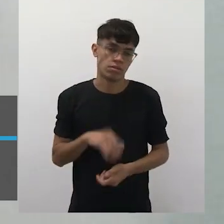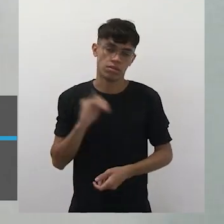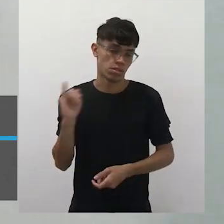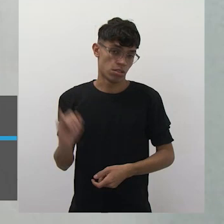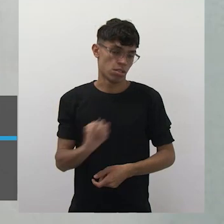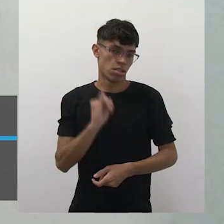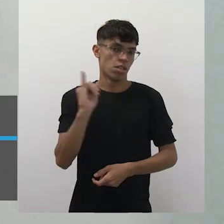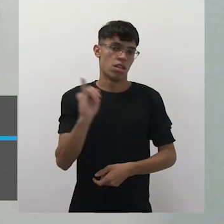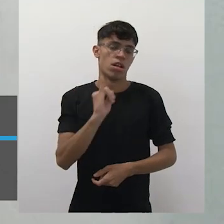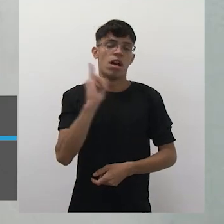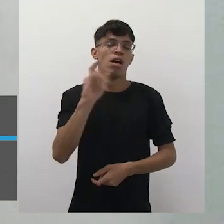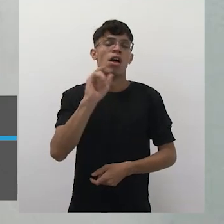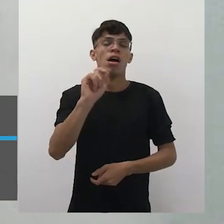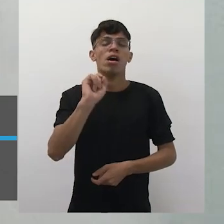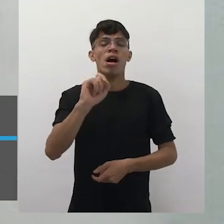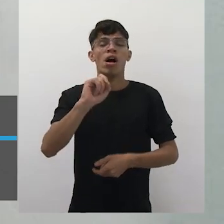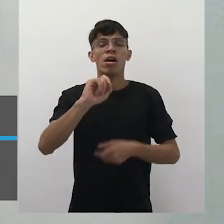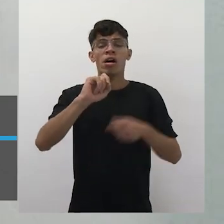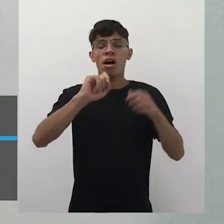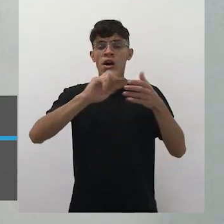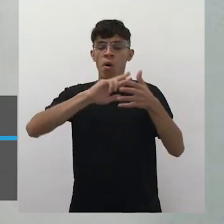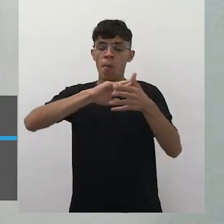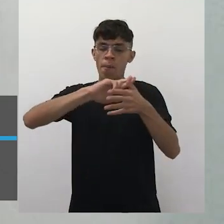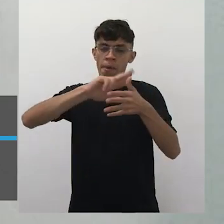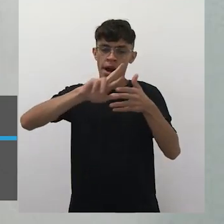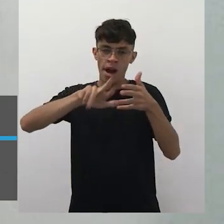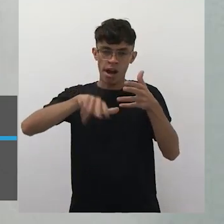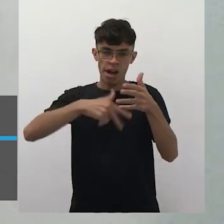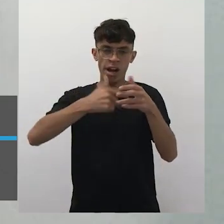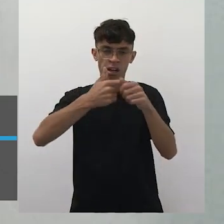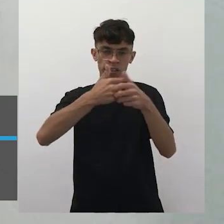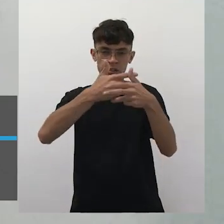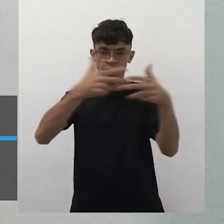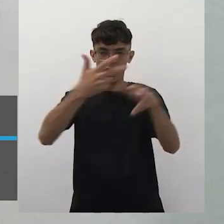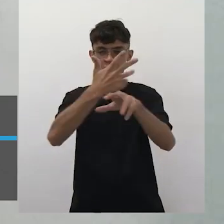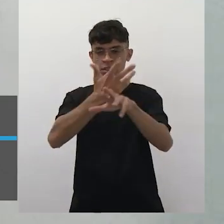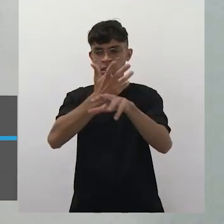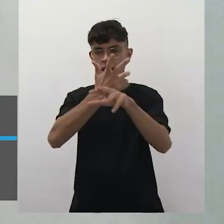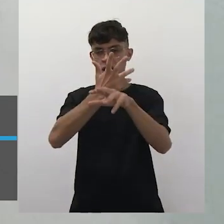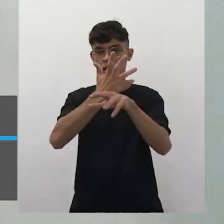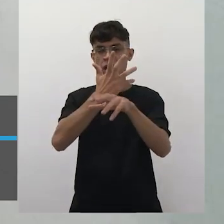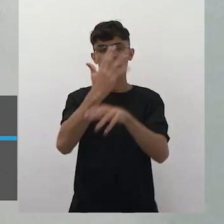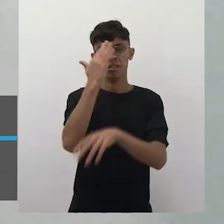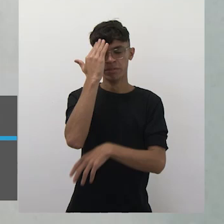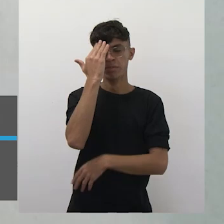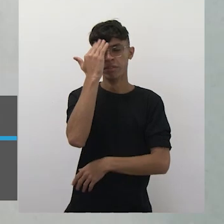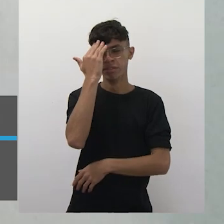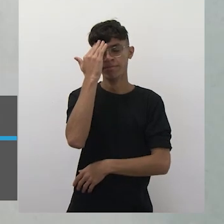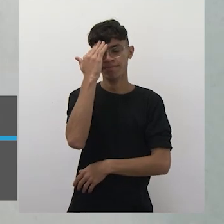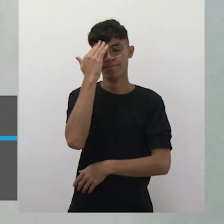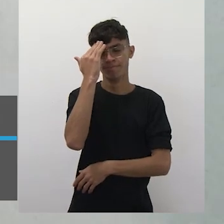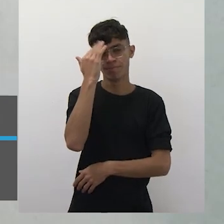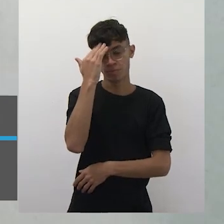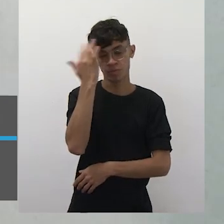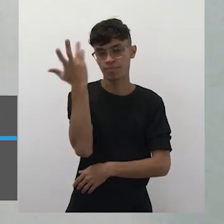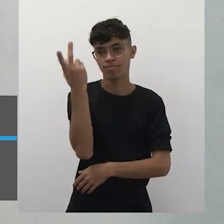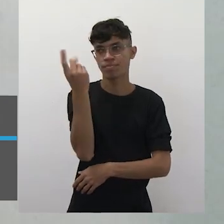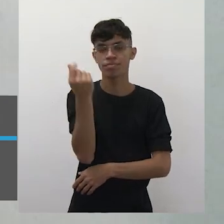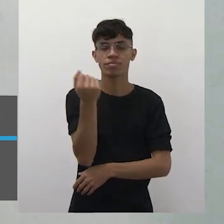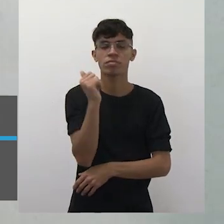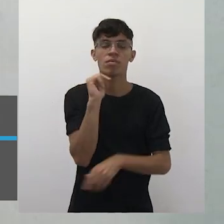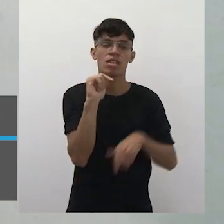significativo a questão da interdisciplinaridade, porque sabemos, né, Marcelo, que